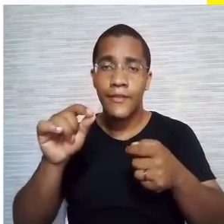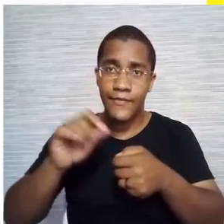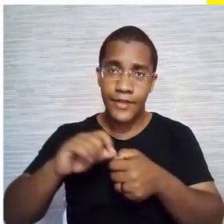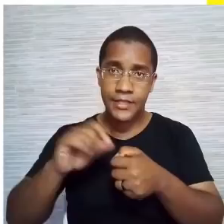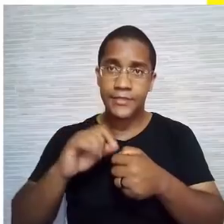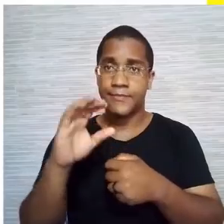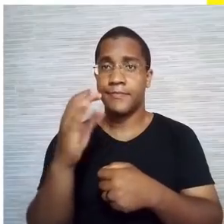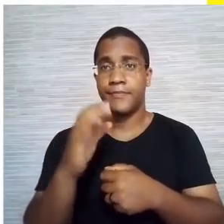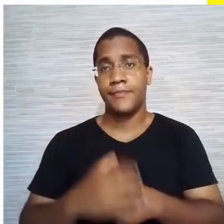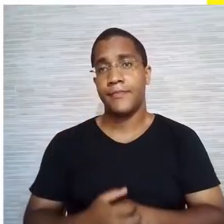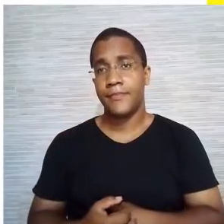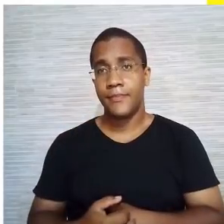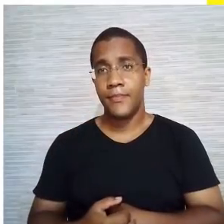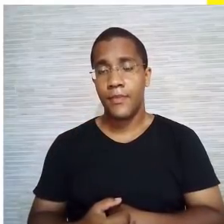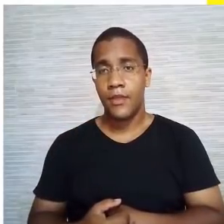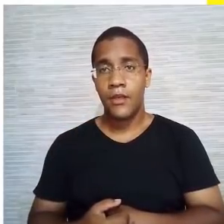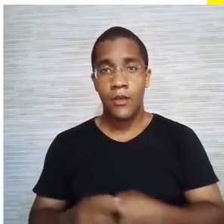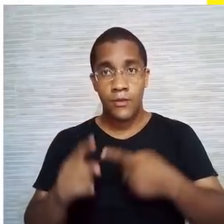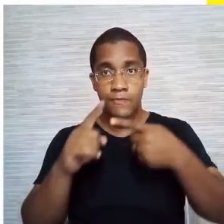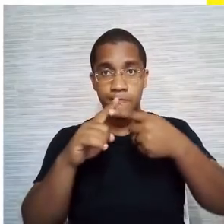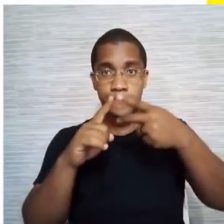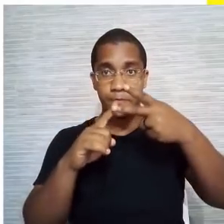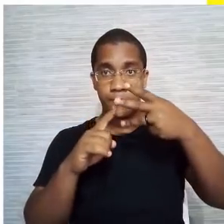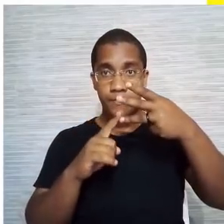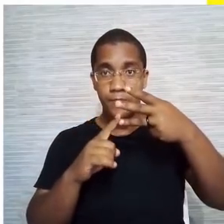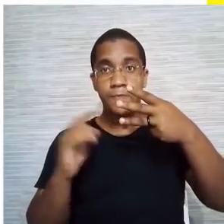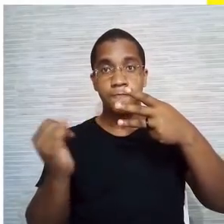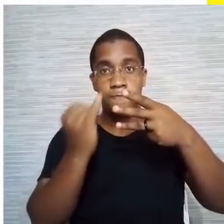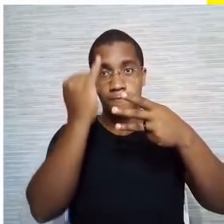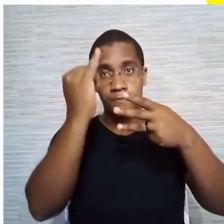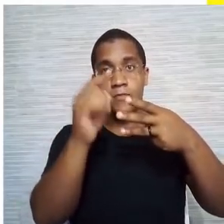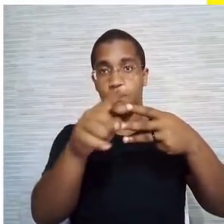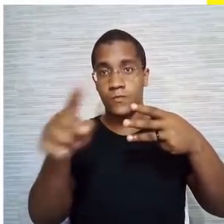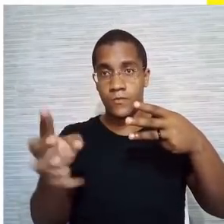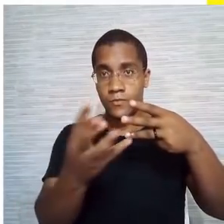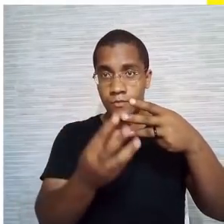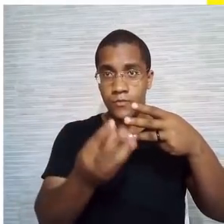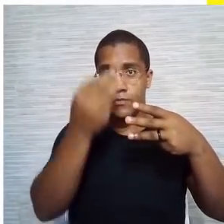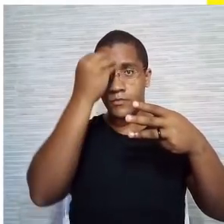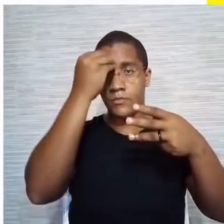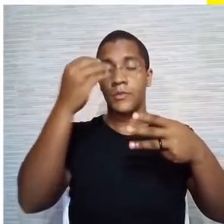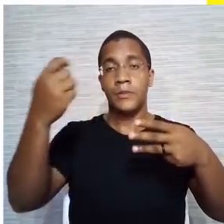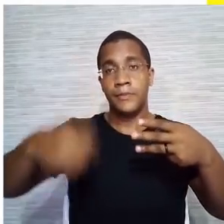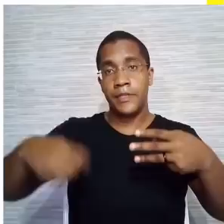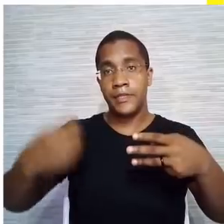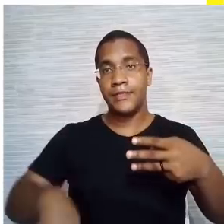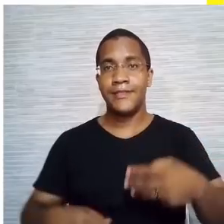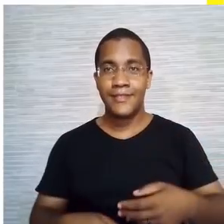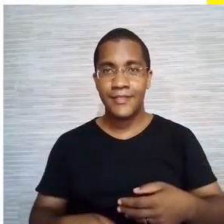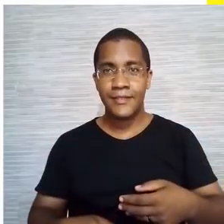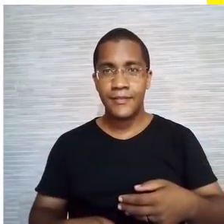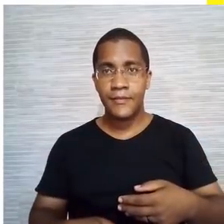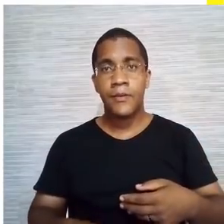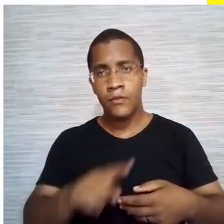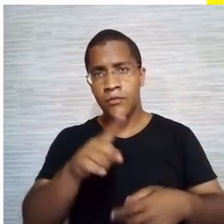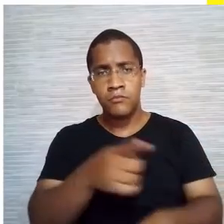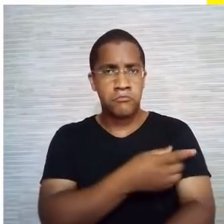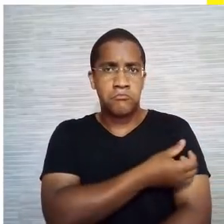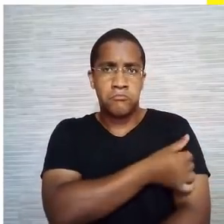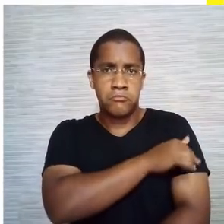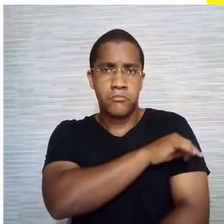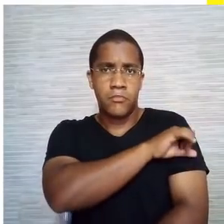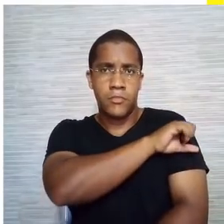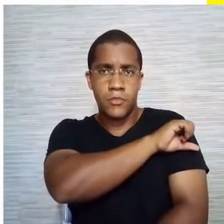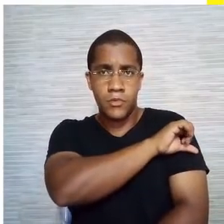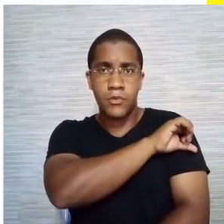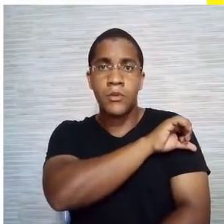fazer ciência. Então, 3 pontos eu gostaria de salientar para vocês, caros estudantes. Do 6º ao 9º